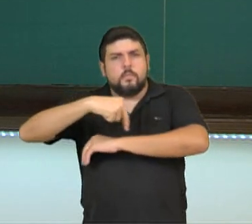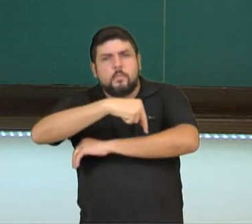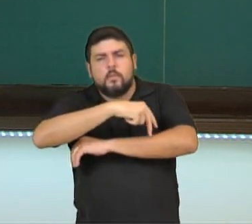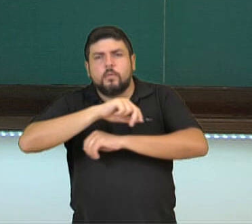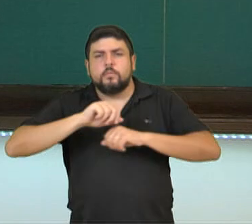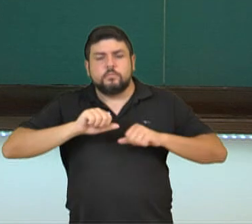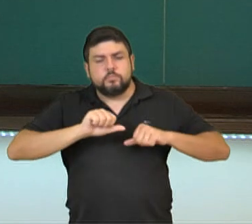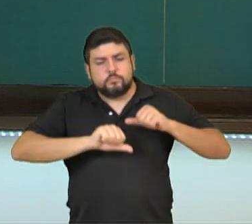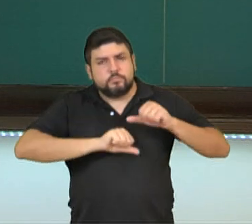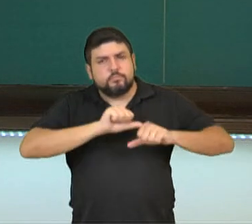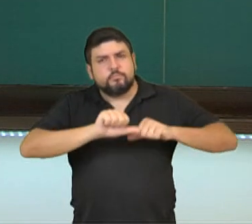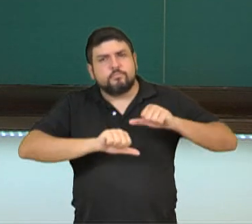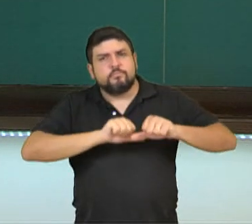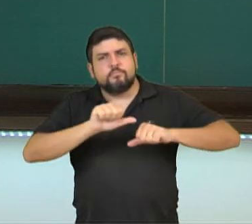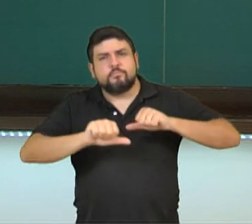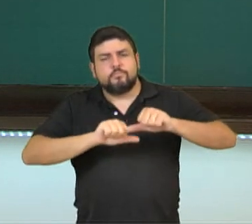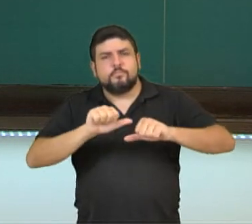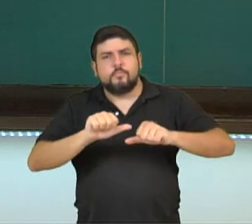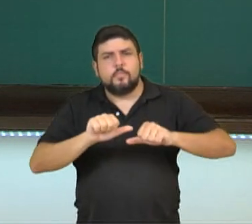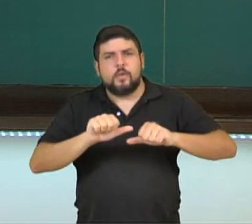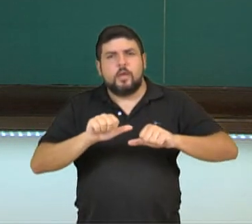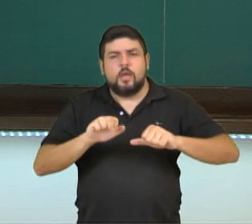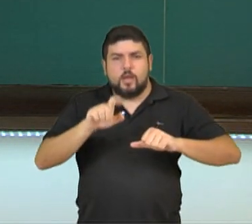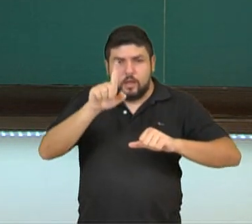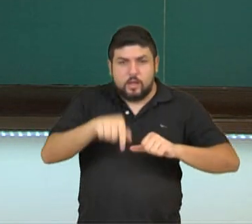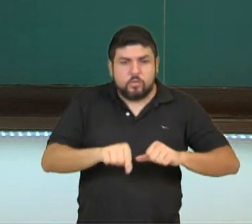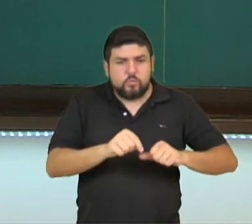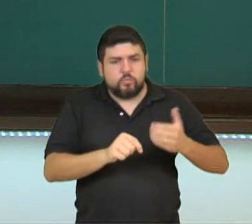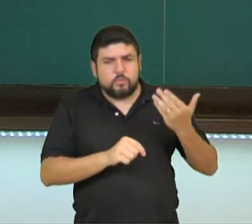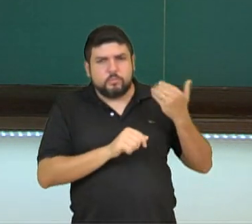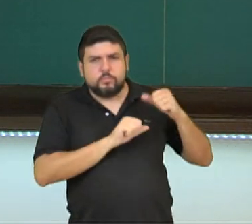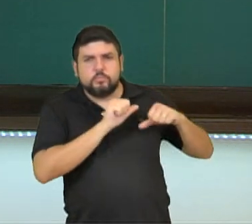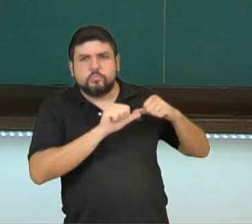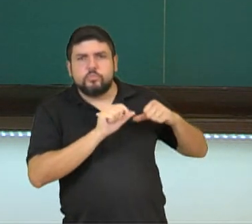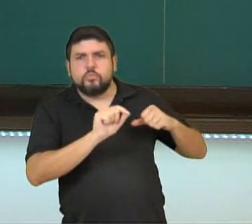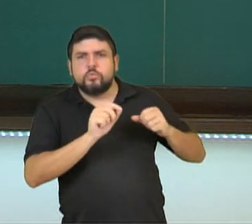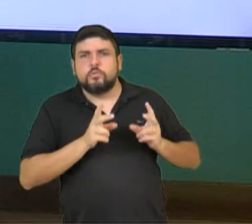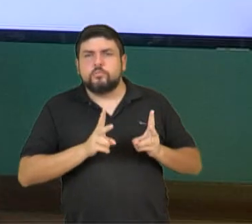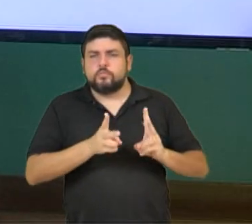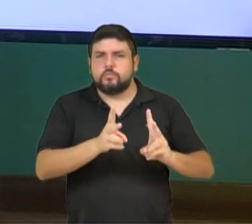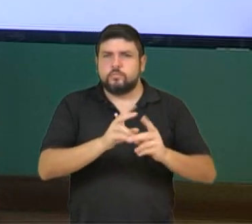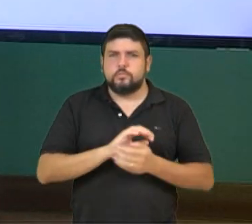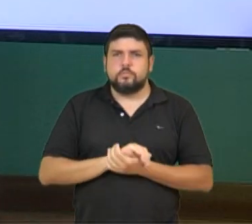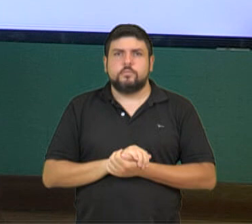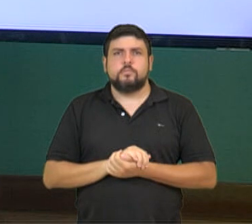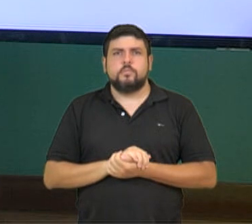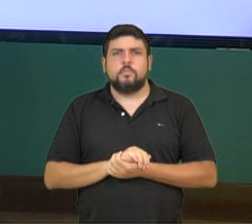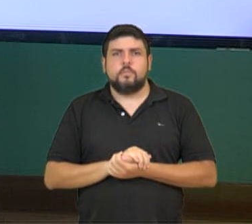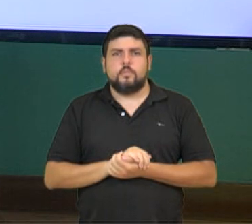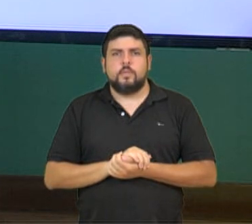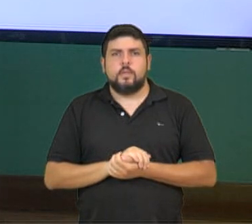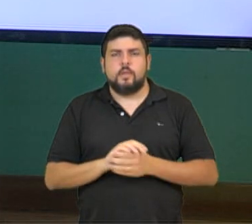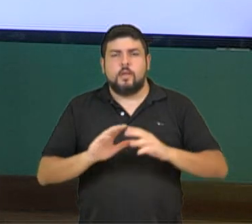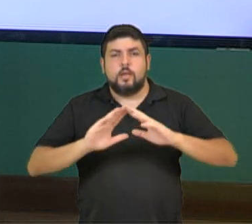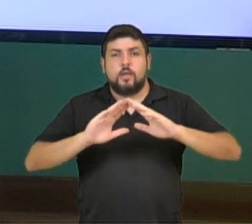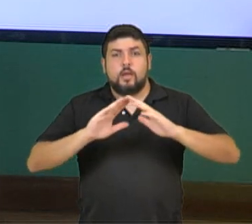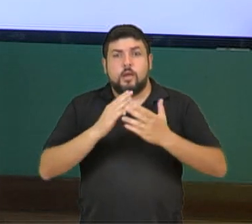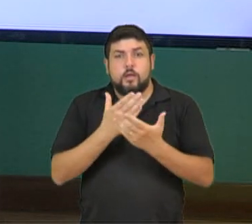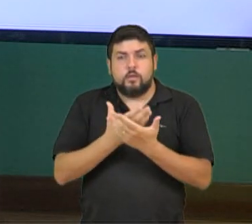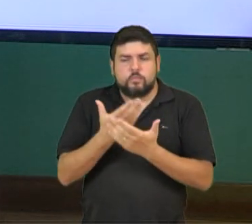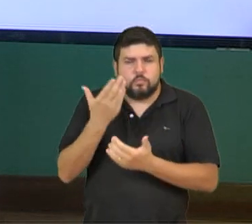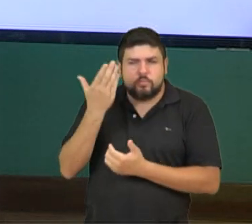do tempo, Isso são as mudanças e permanências do processo histórico. A escola de ontem, as brincadeiras